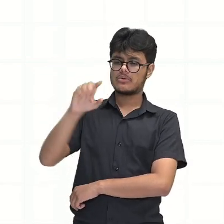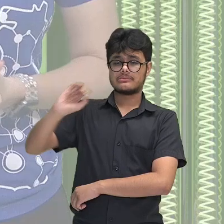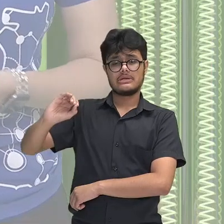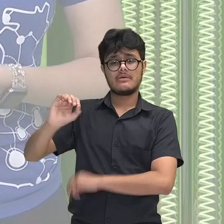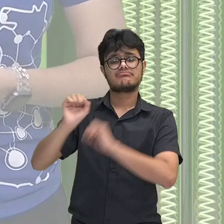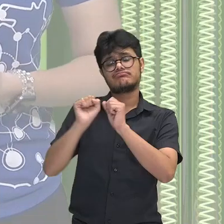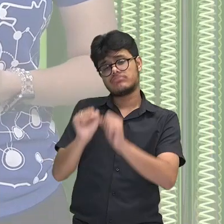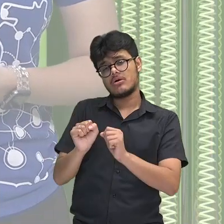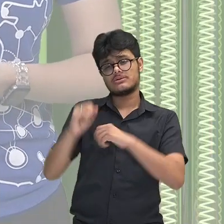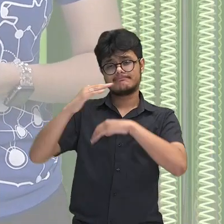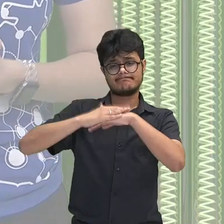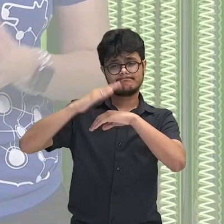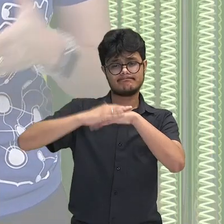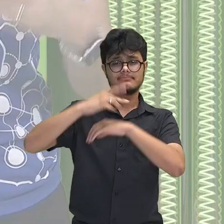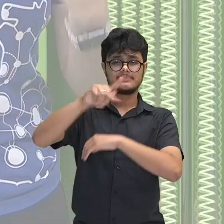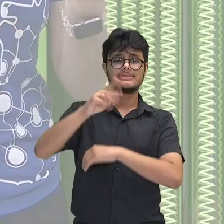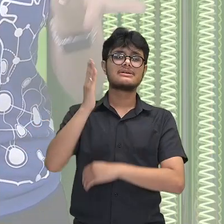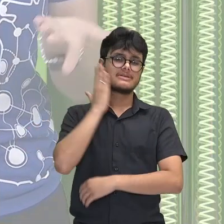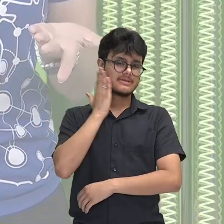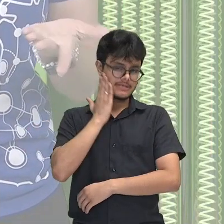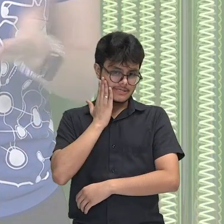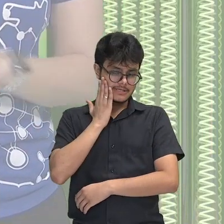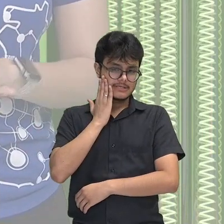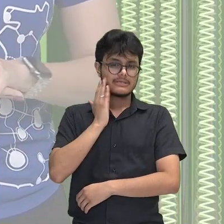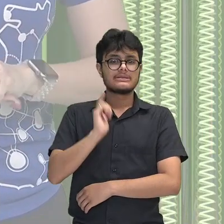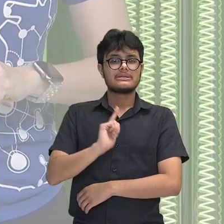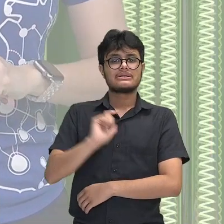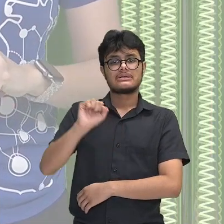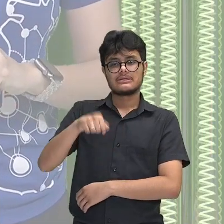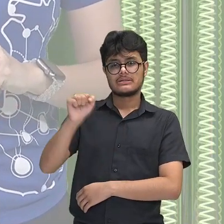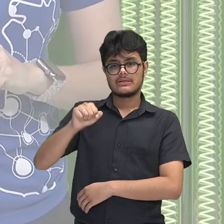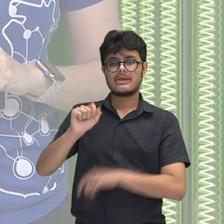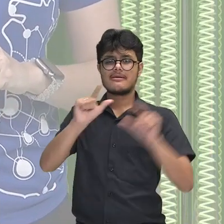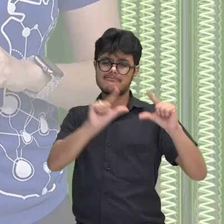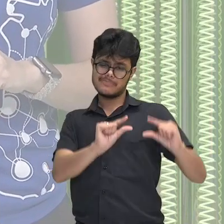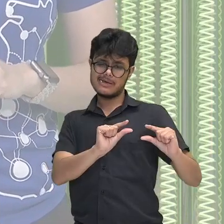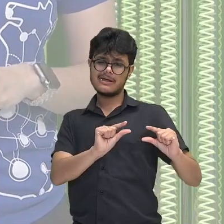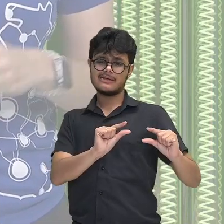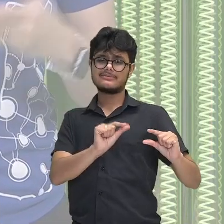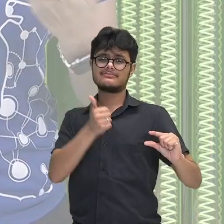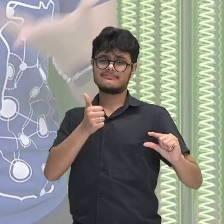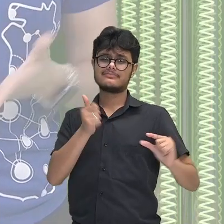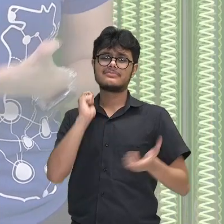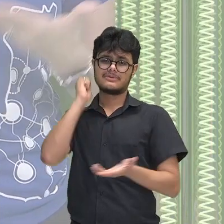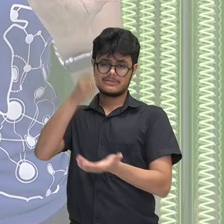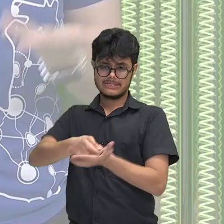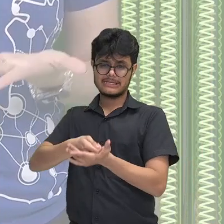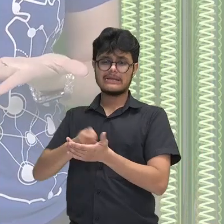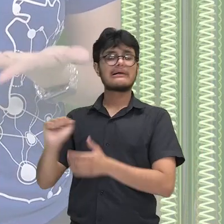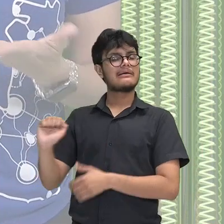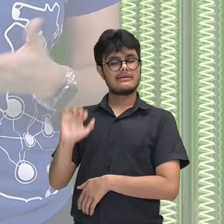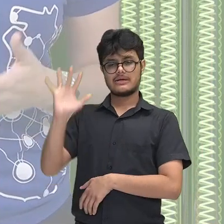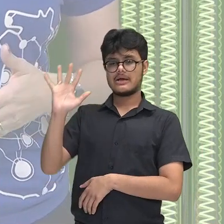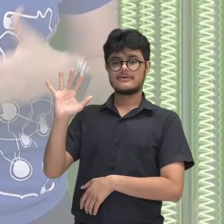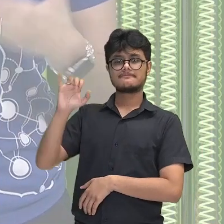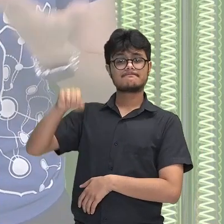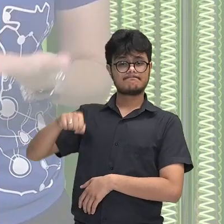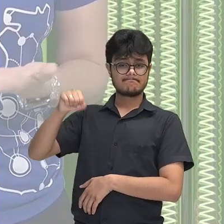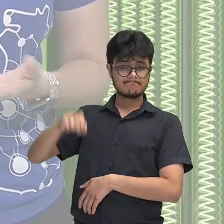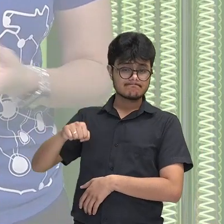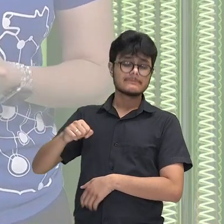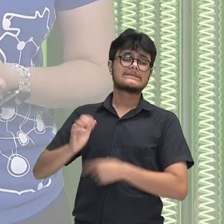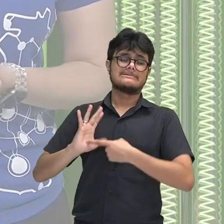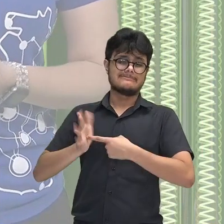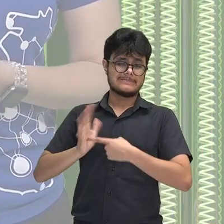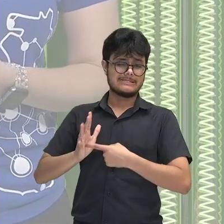aí você sabe que você tem como pagar esse combustível, porque o carro ele vai consumir mais, ele